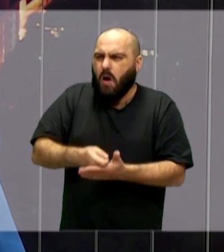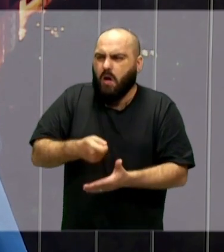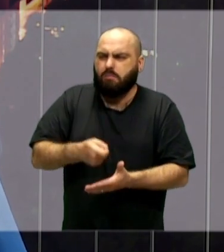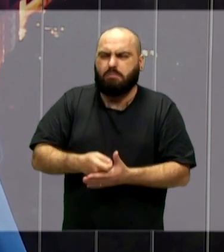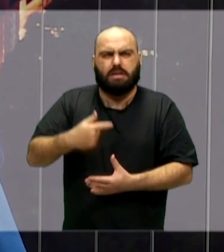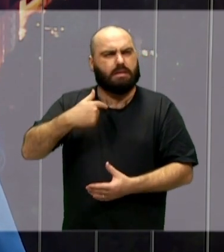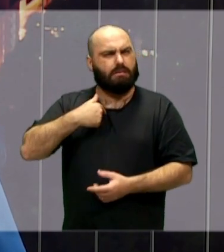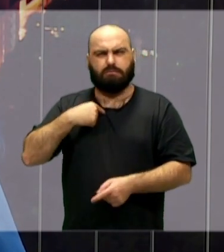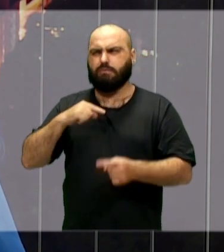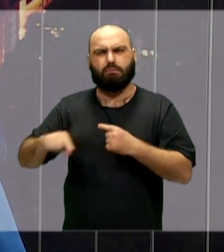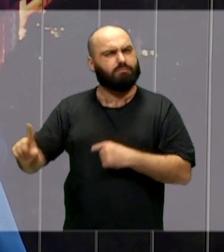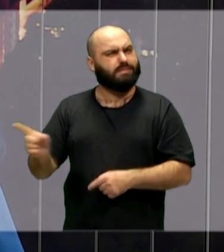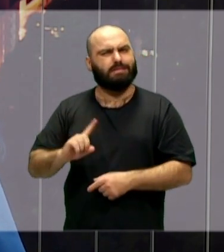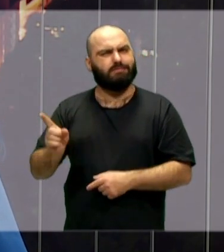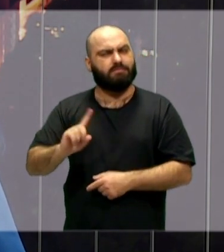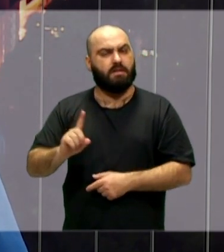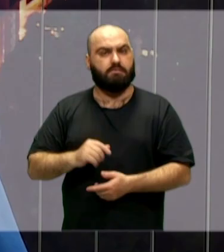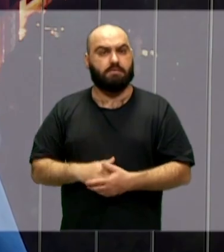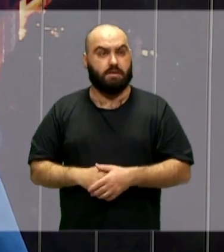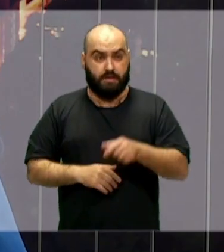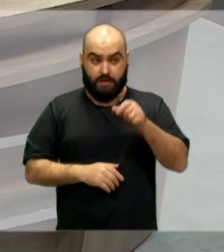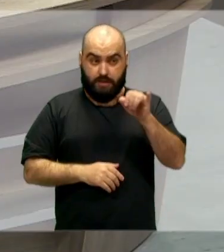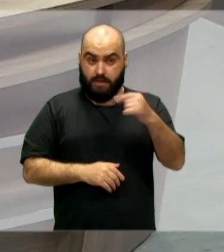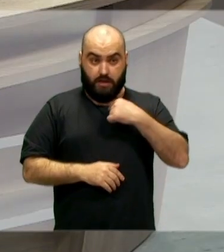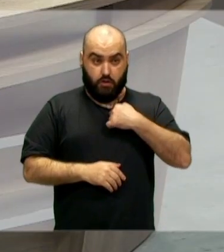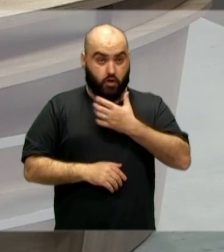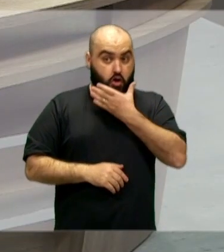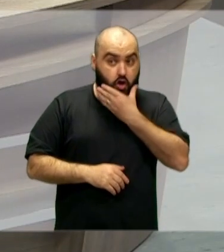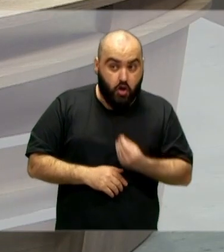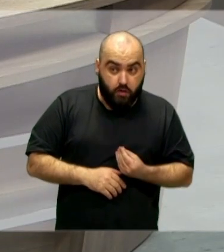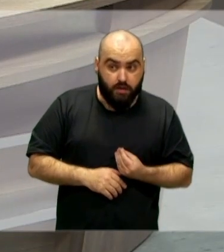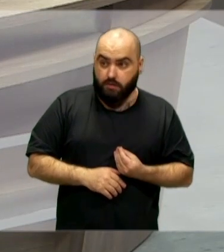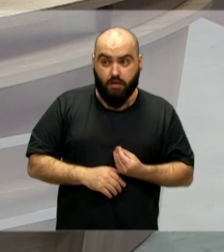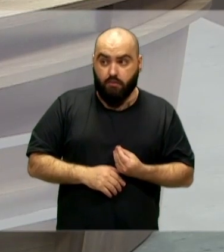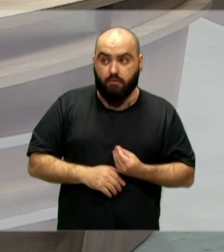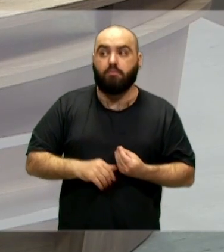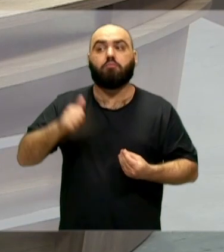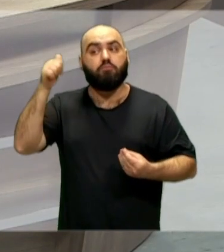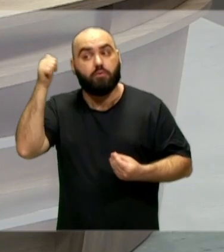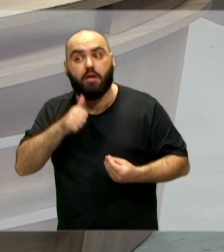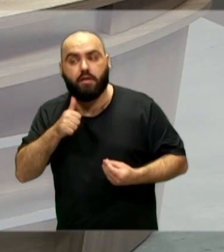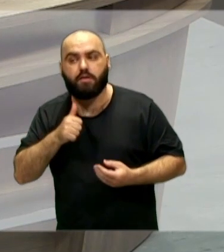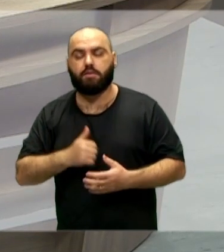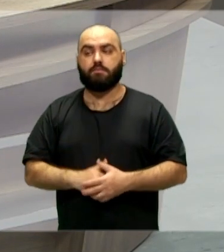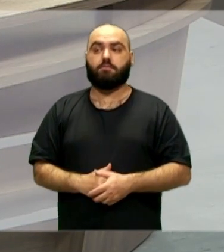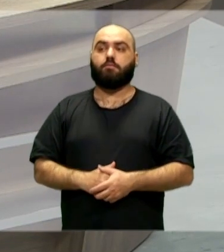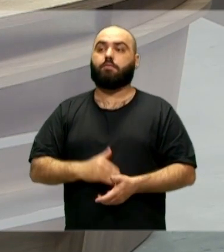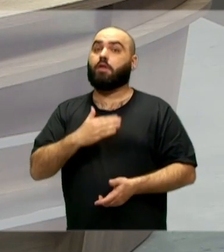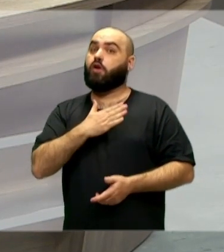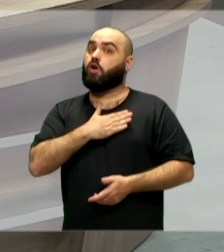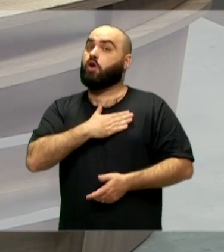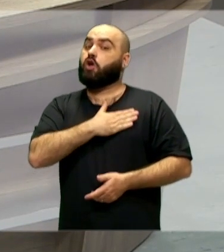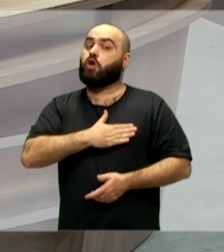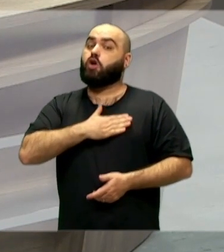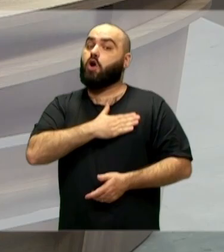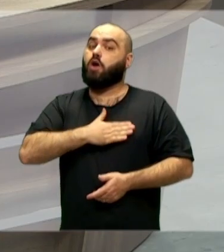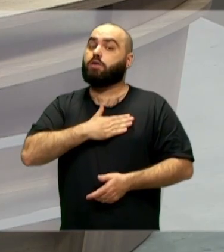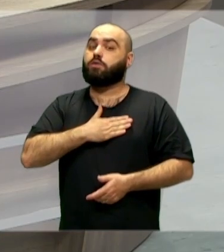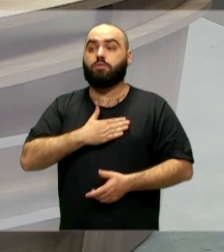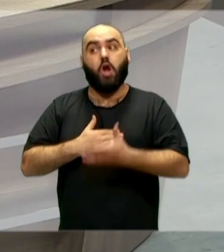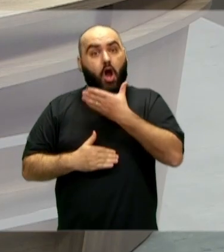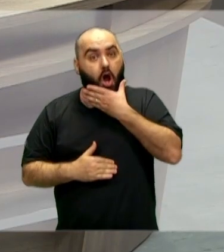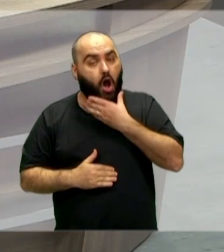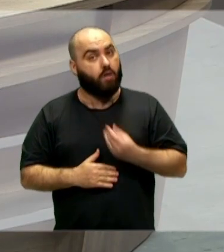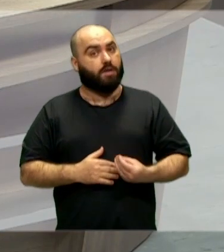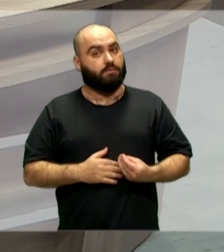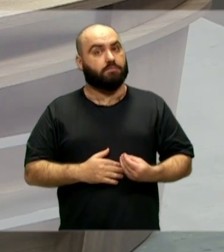ser. Então, pera, se eu não sou um homem, eu sou uma mulher. Gênero. E por quem que eu me atraio? Nesse momento me atraio por homens, então eu sou